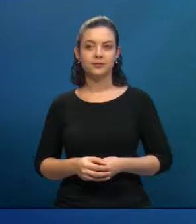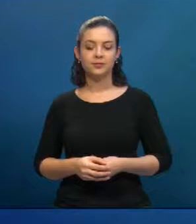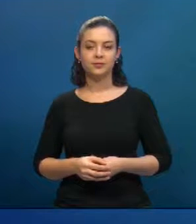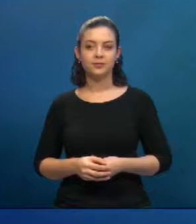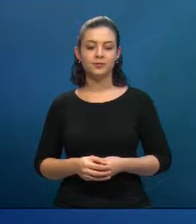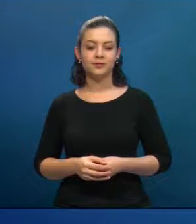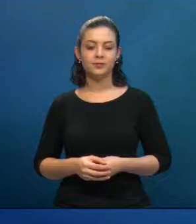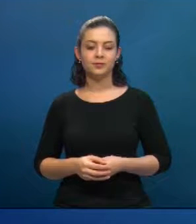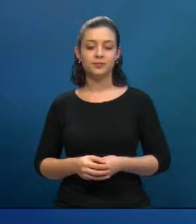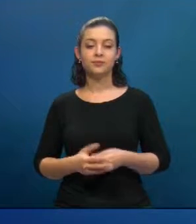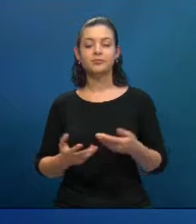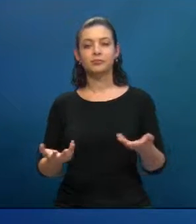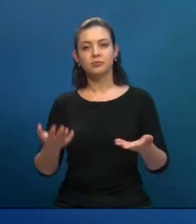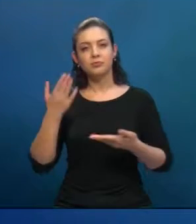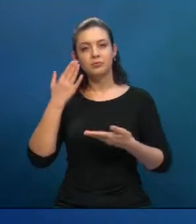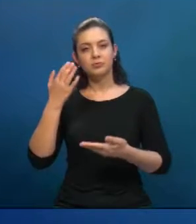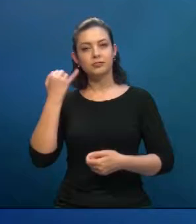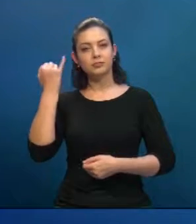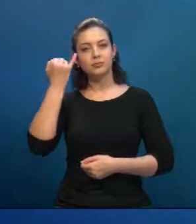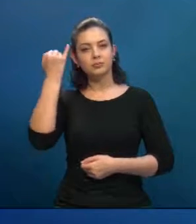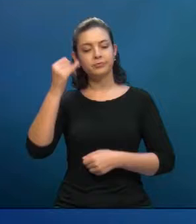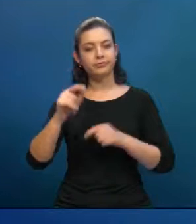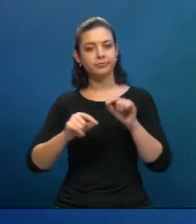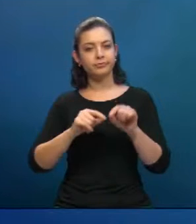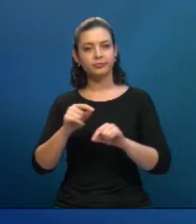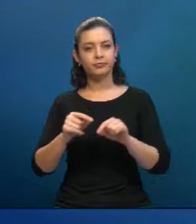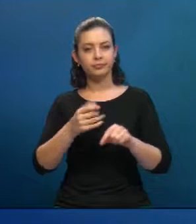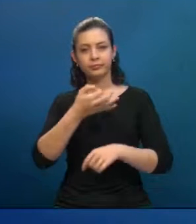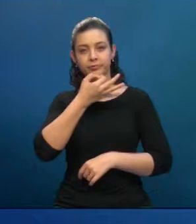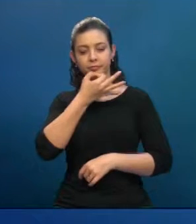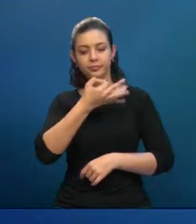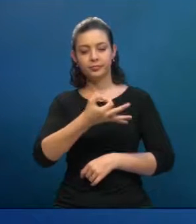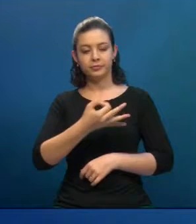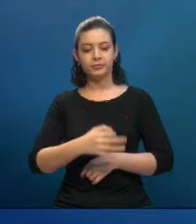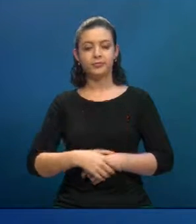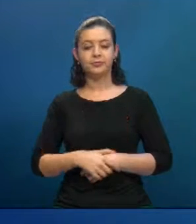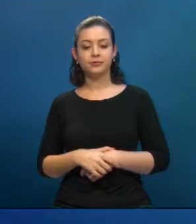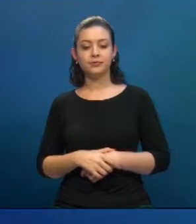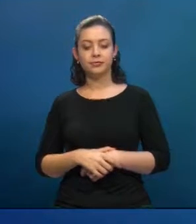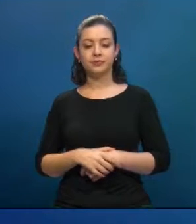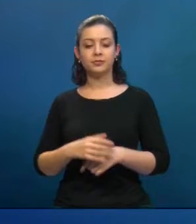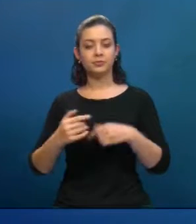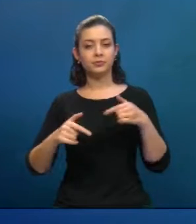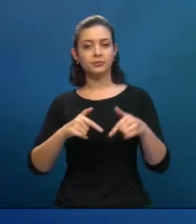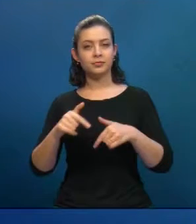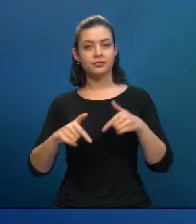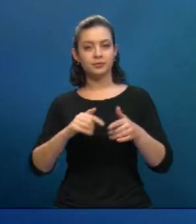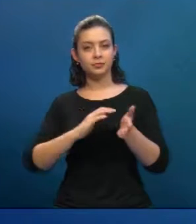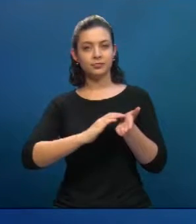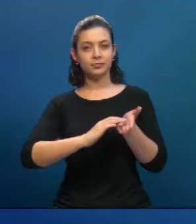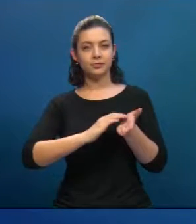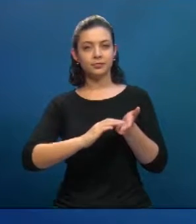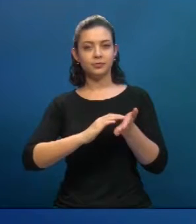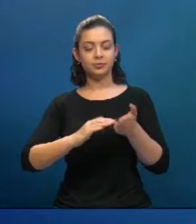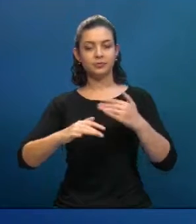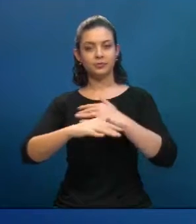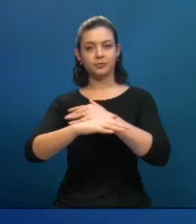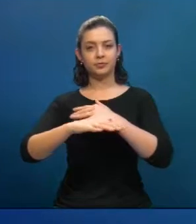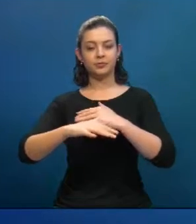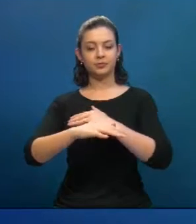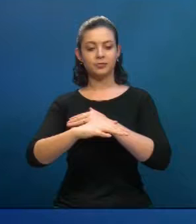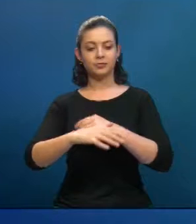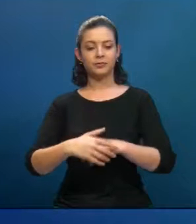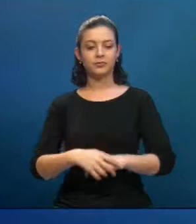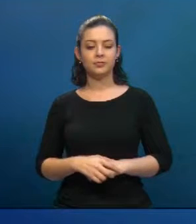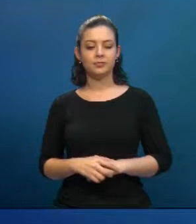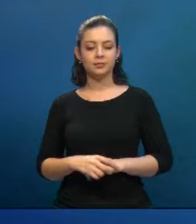também não poderia deixar de fazer um comentário aqui um agradecimento também na verdade a secretaria de mobilidade urbana